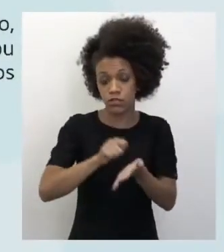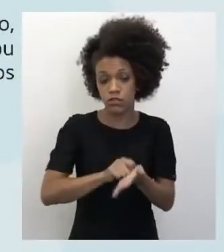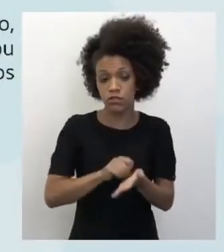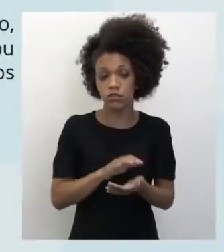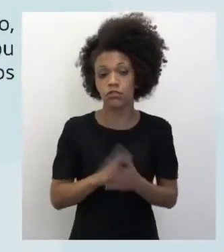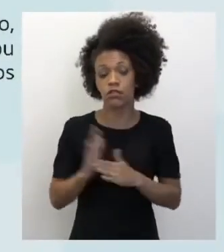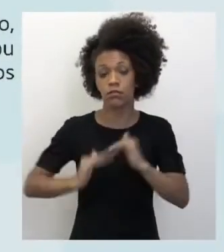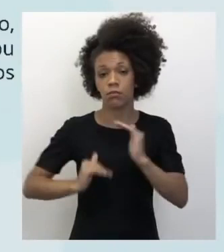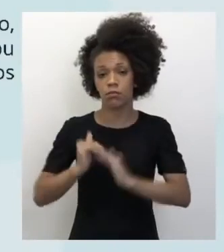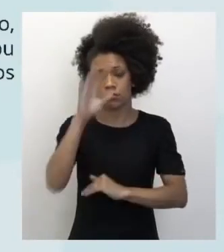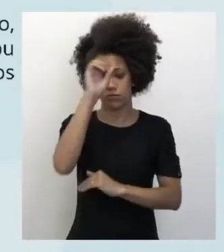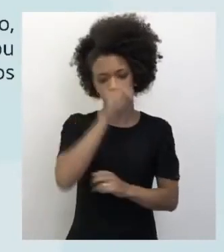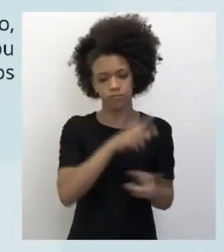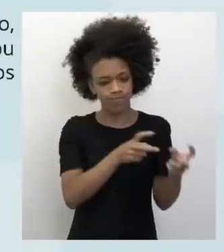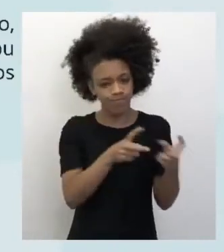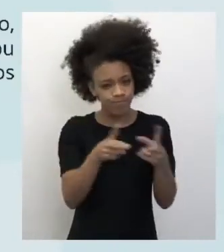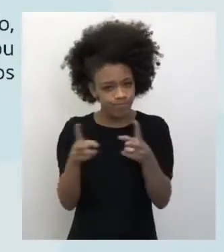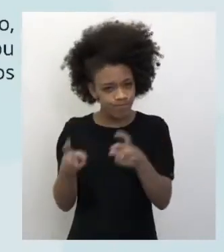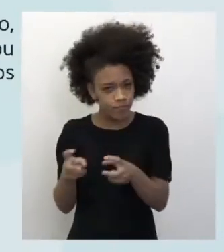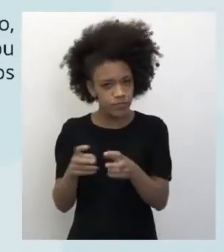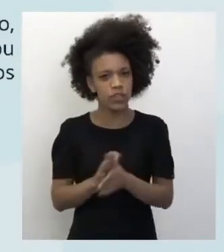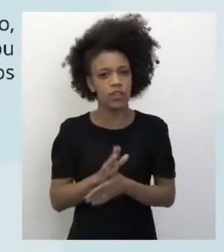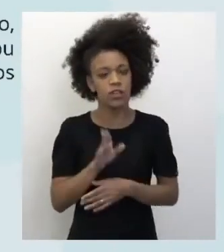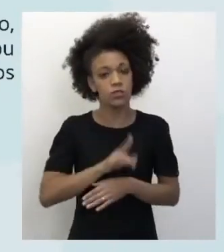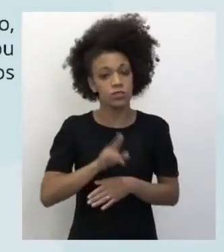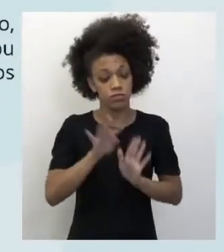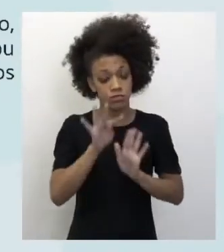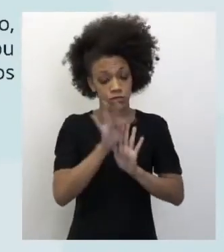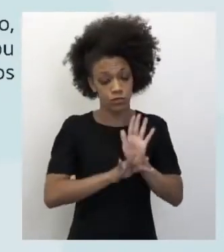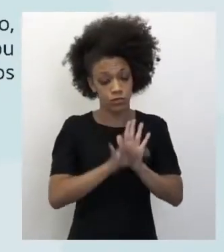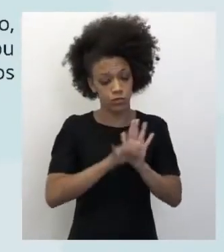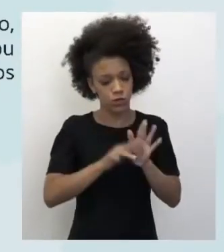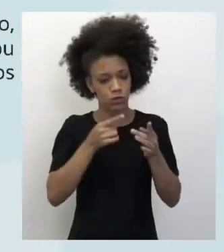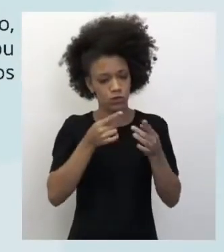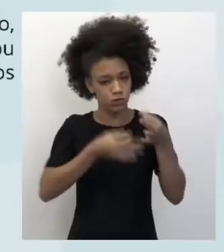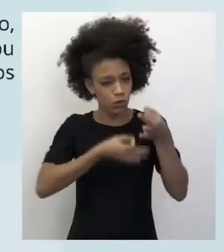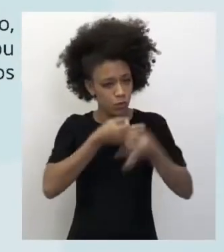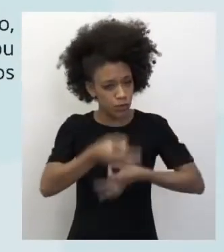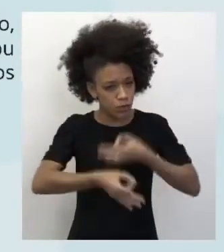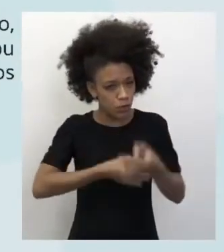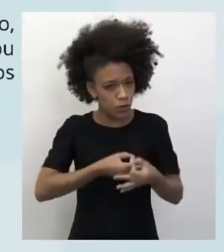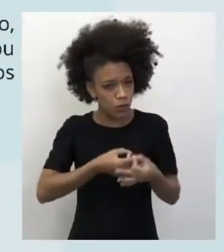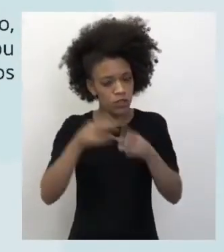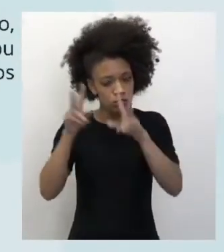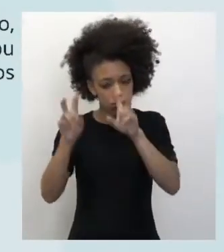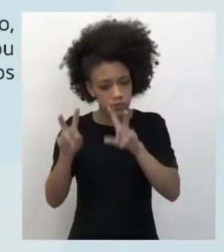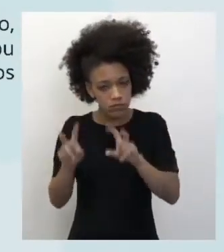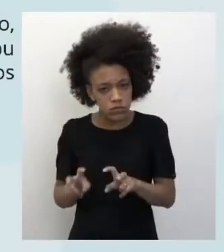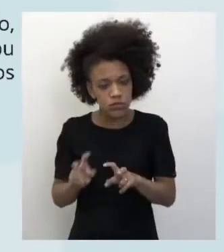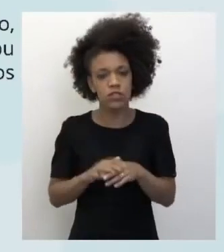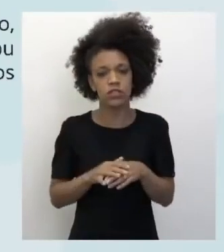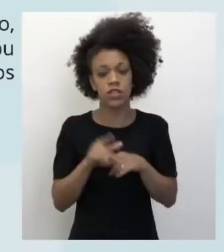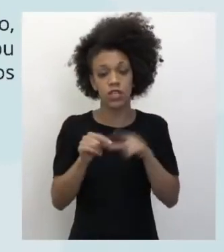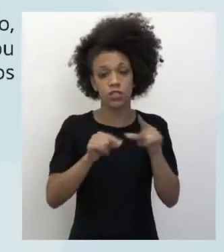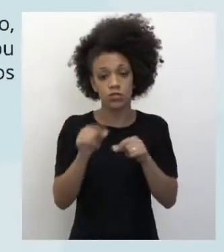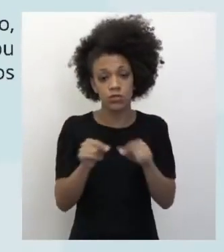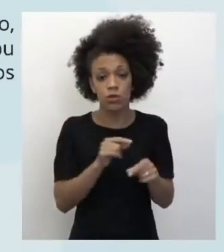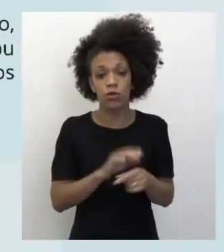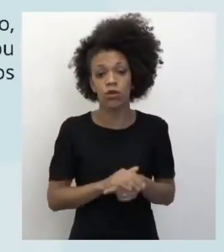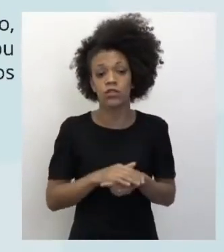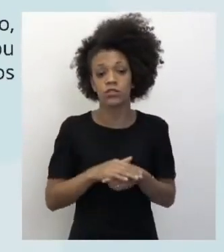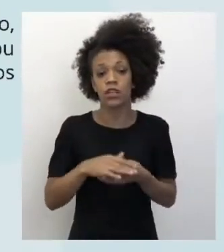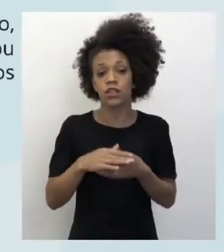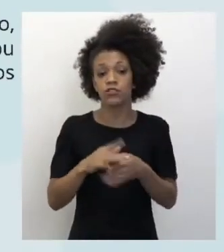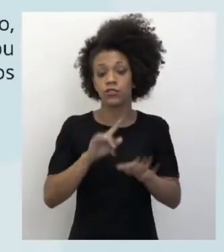Habilidade: identificar o uso de recursos persuasivos, título, escolhas lexicais, construções